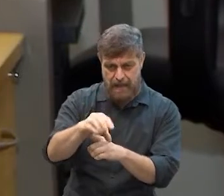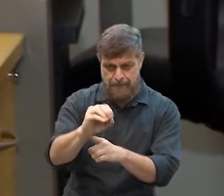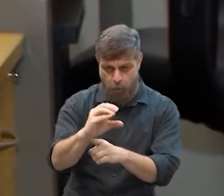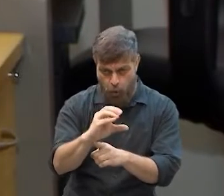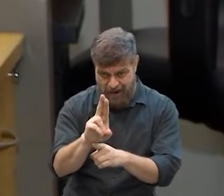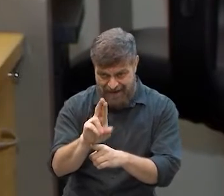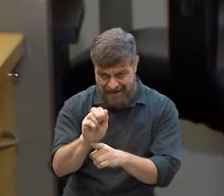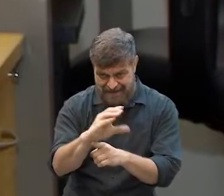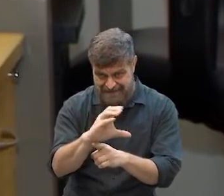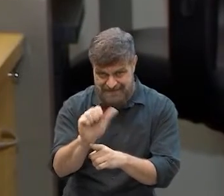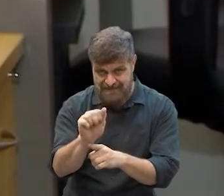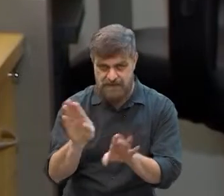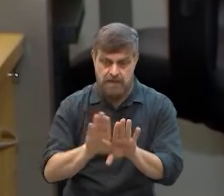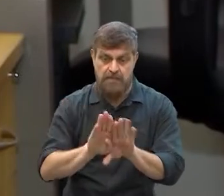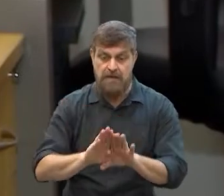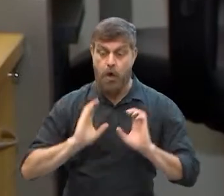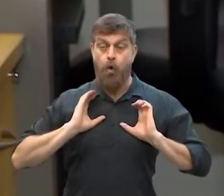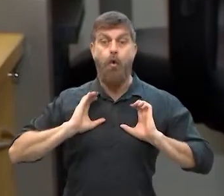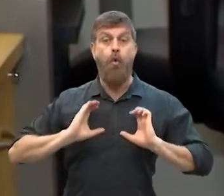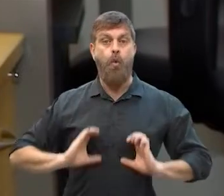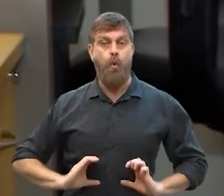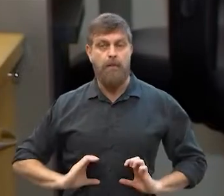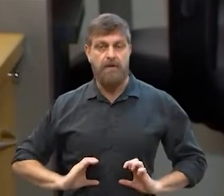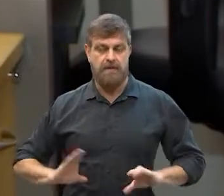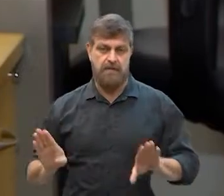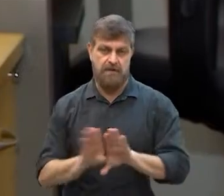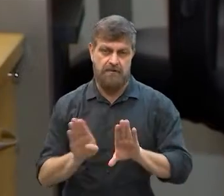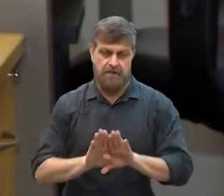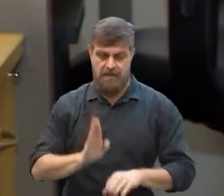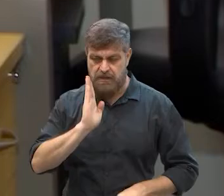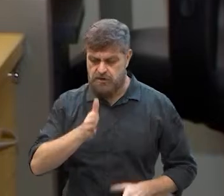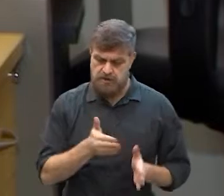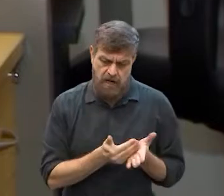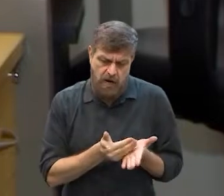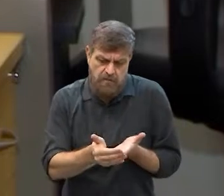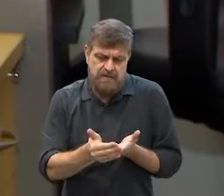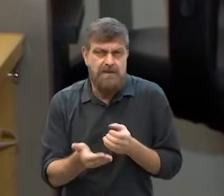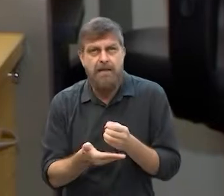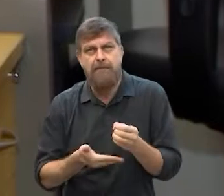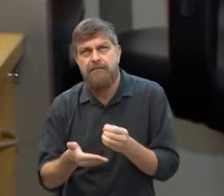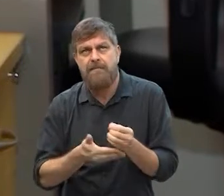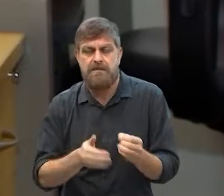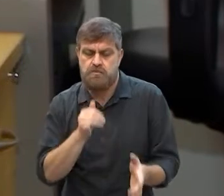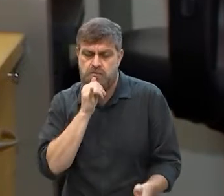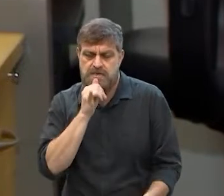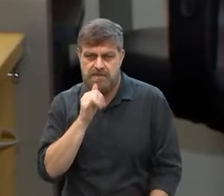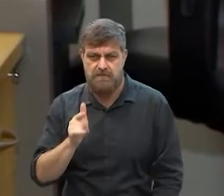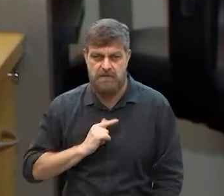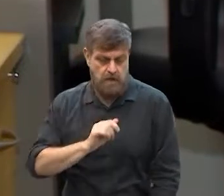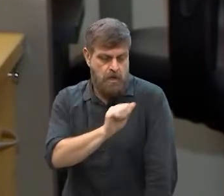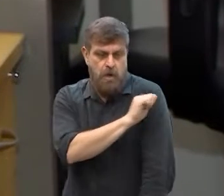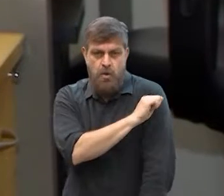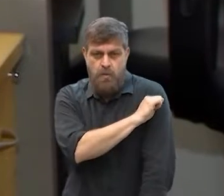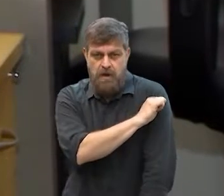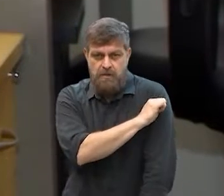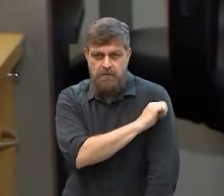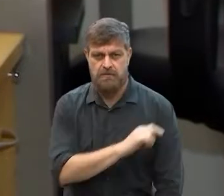né? Como, por exemplo, a questão comportamental, vai desde do aluno ter